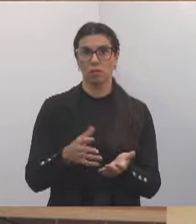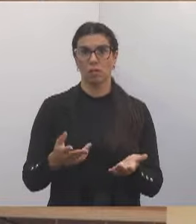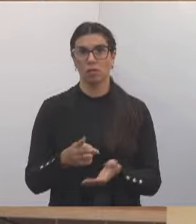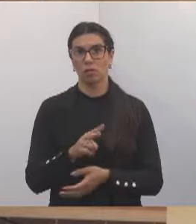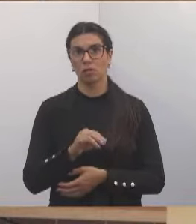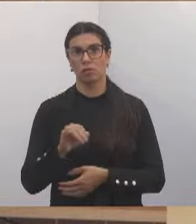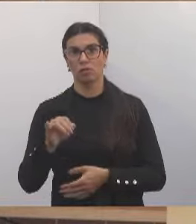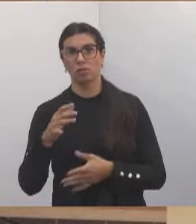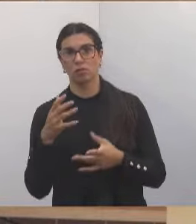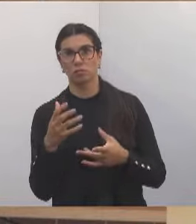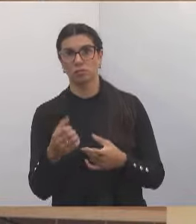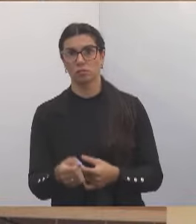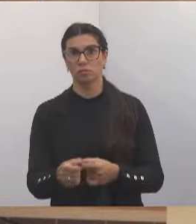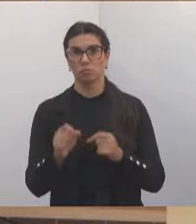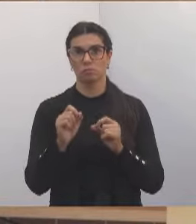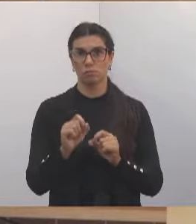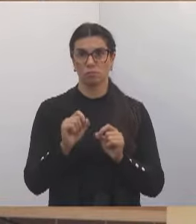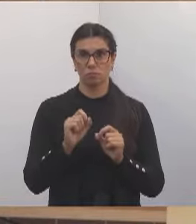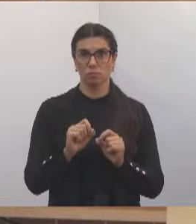aí essa